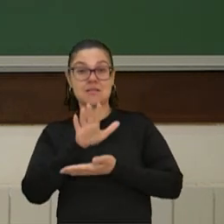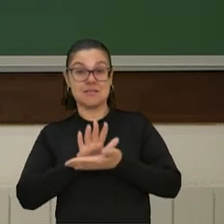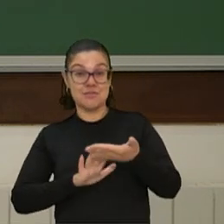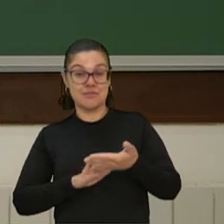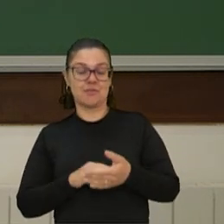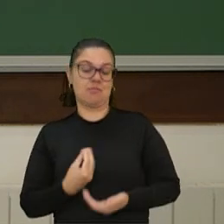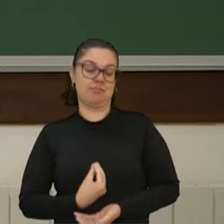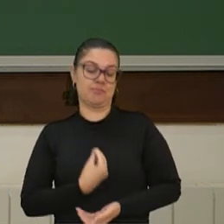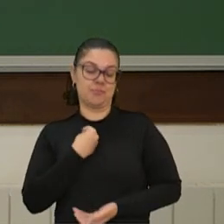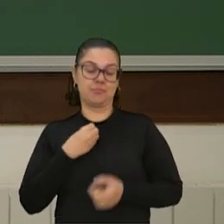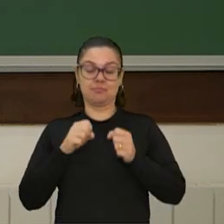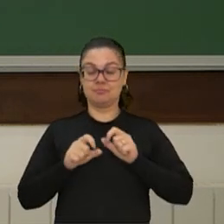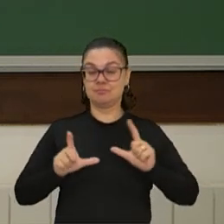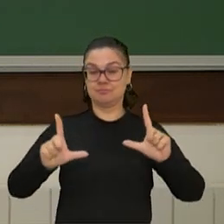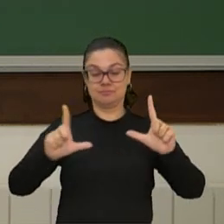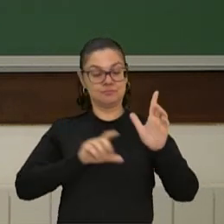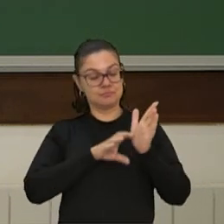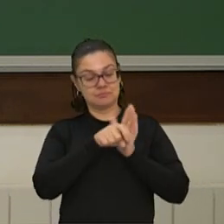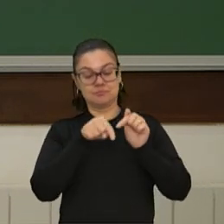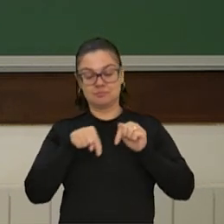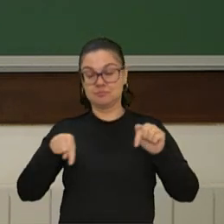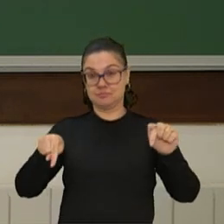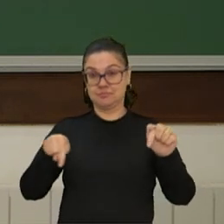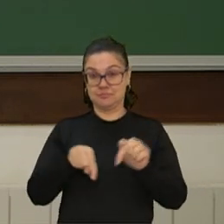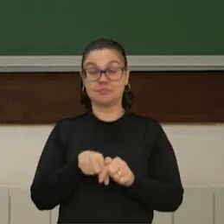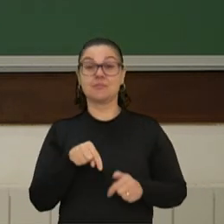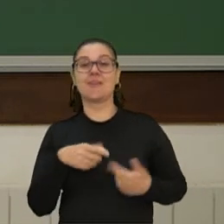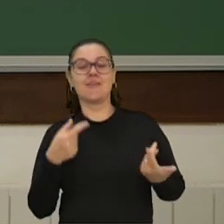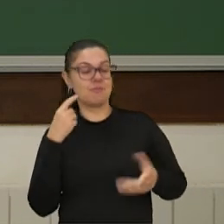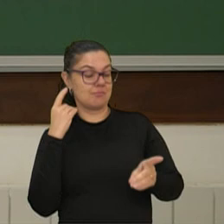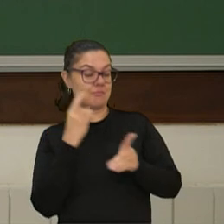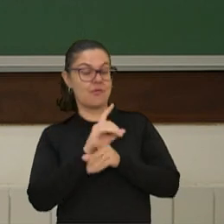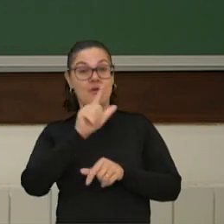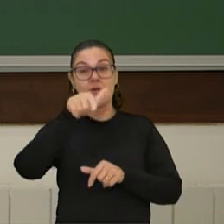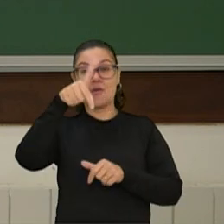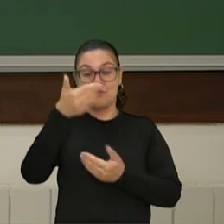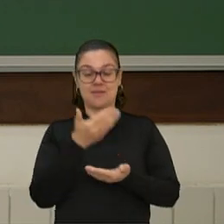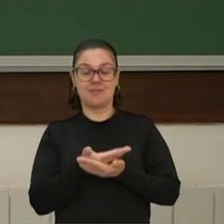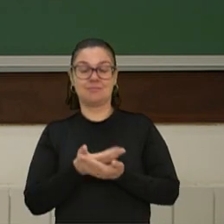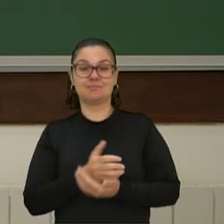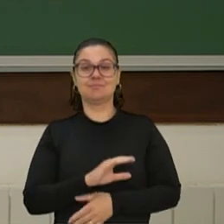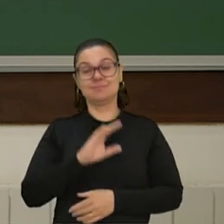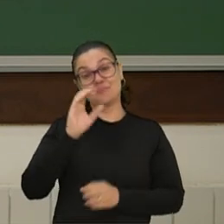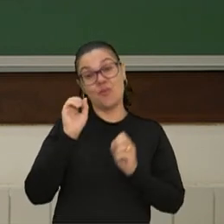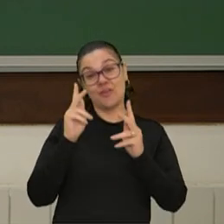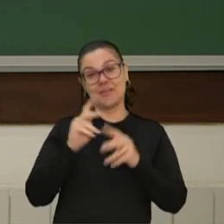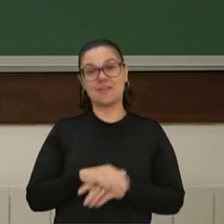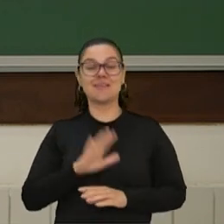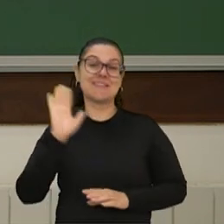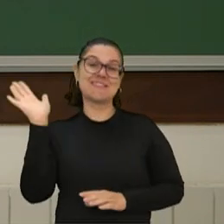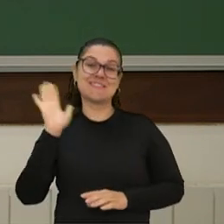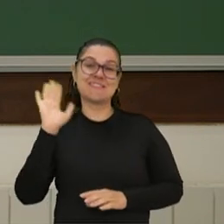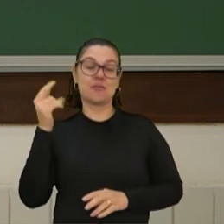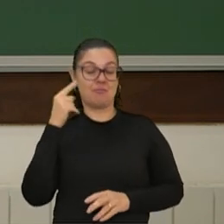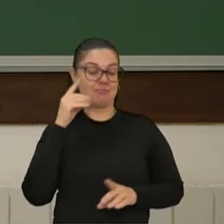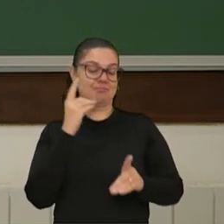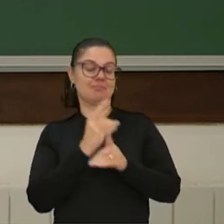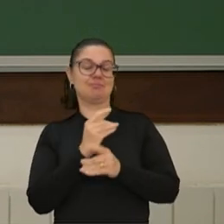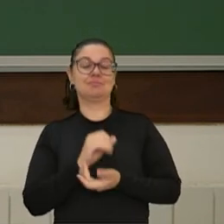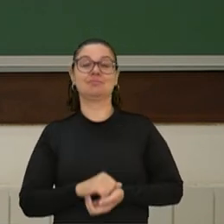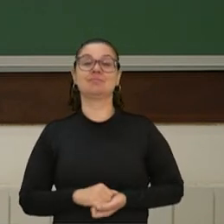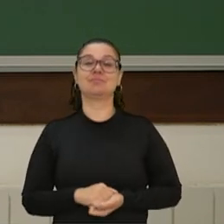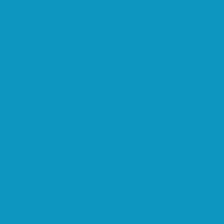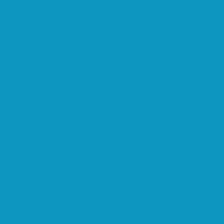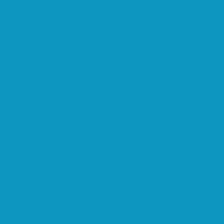a frequência de vocês lá no Google Classroom. E eu vejo vocês na próxima aula, ok? Bye bye, see you.